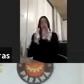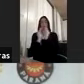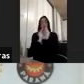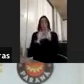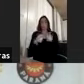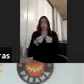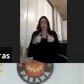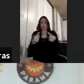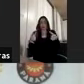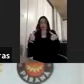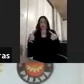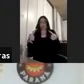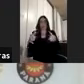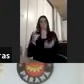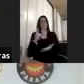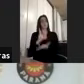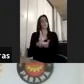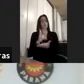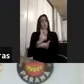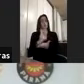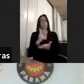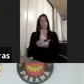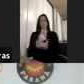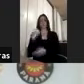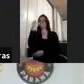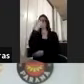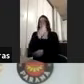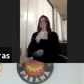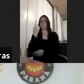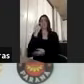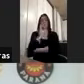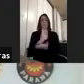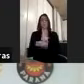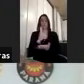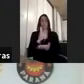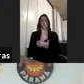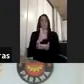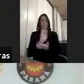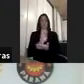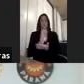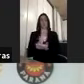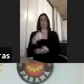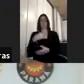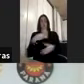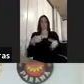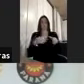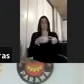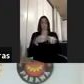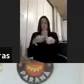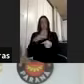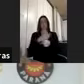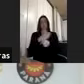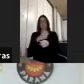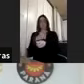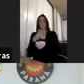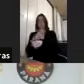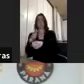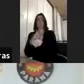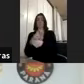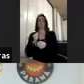a movimentação é 24 horas mesmo. Eu estou em vários grupos e a noite inteira eles